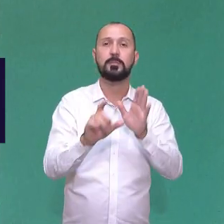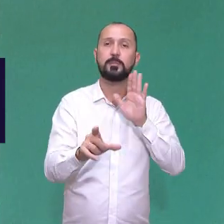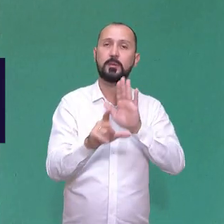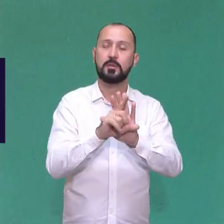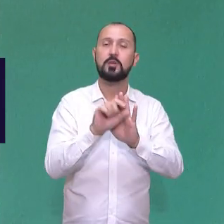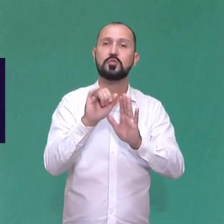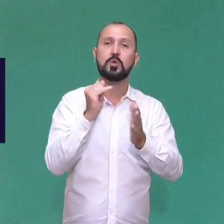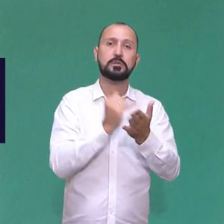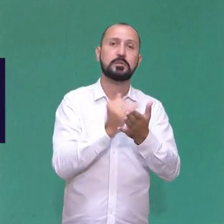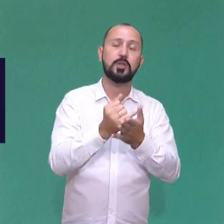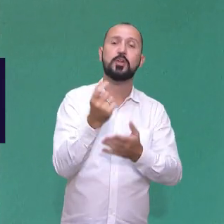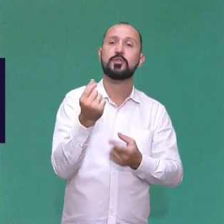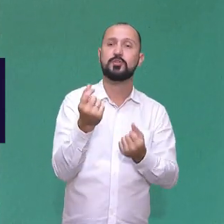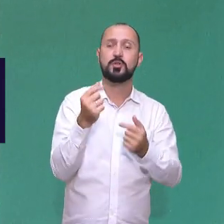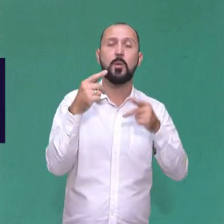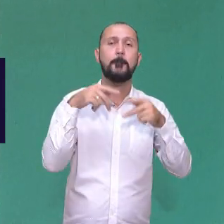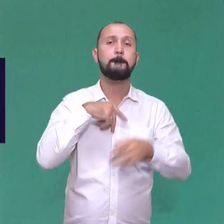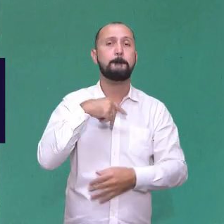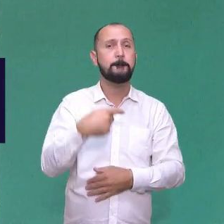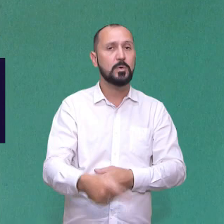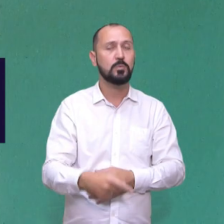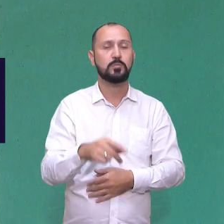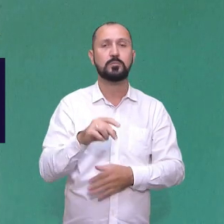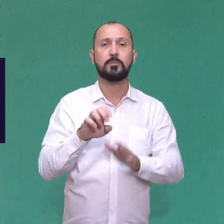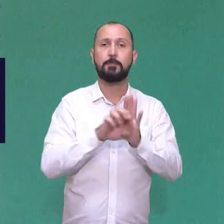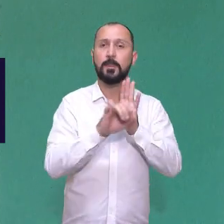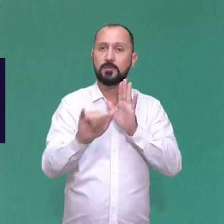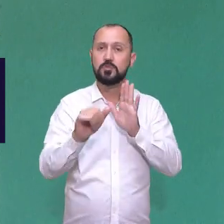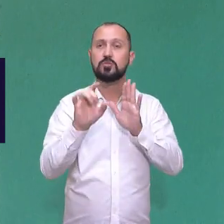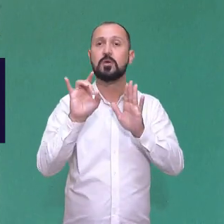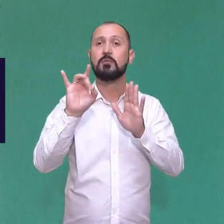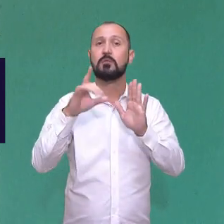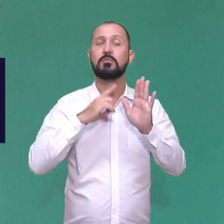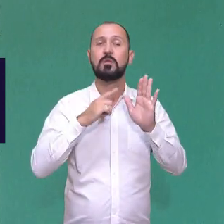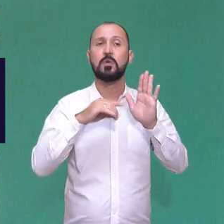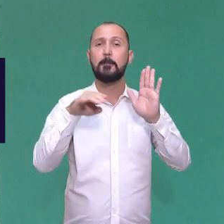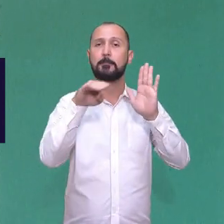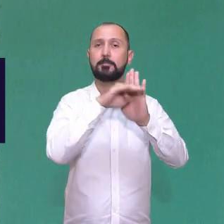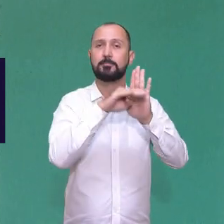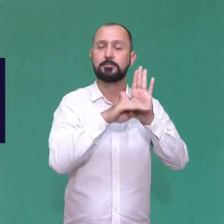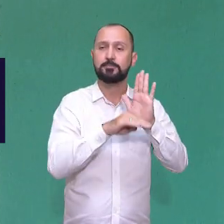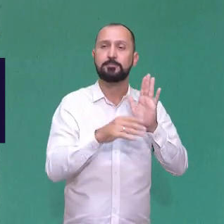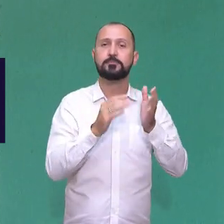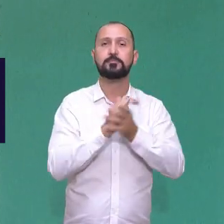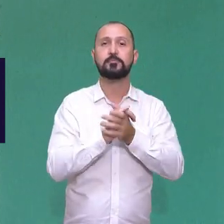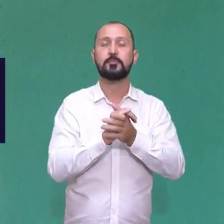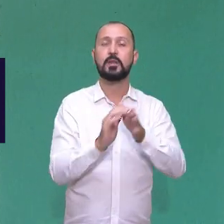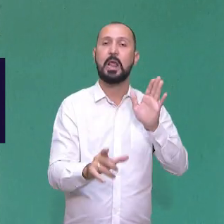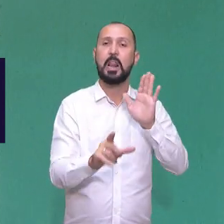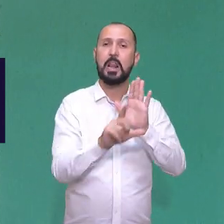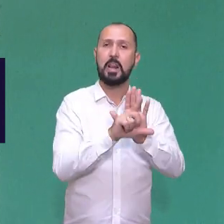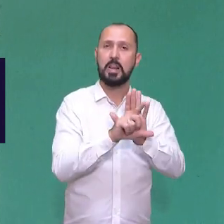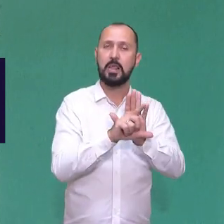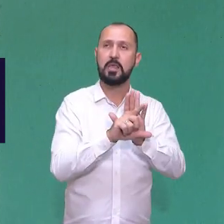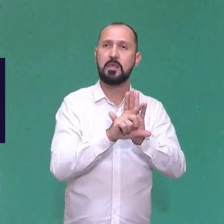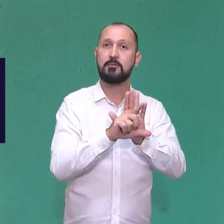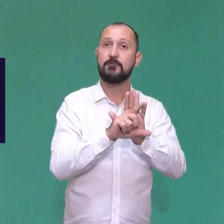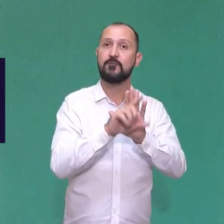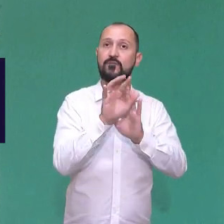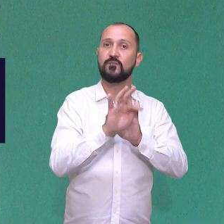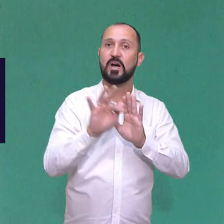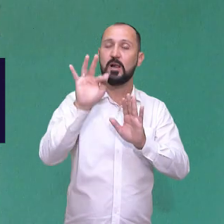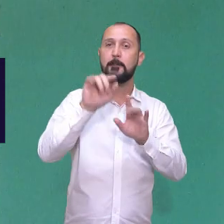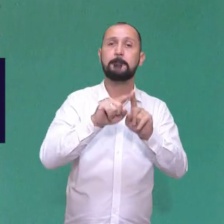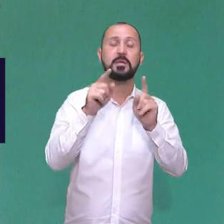pegar financiamento da Lei Rouanet, é só se inscrever, é público. A seleção do edital só que tem critérios, né? Só que aí ele não vai na